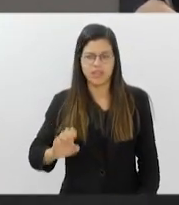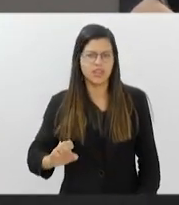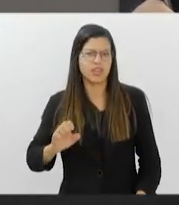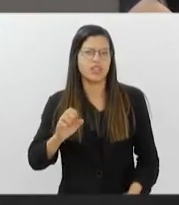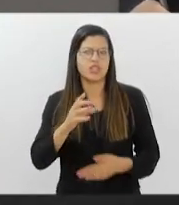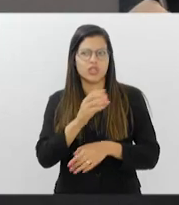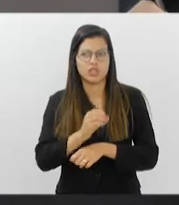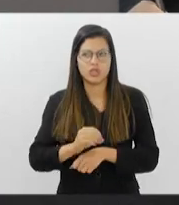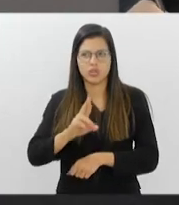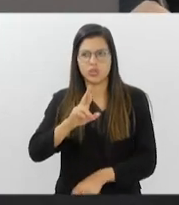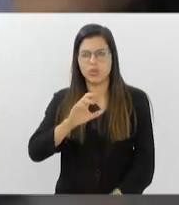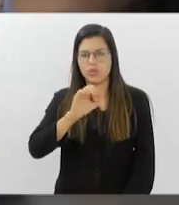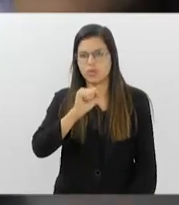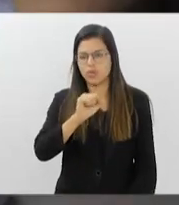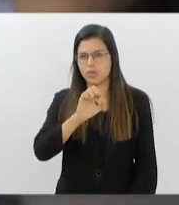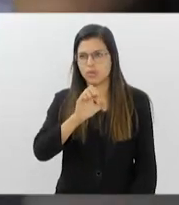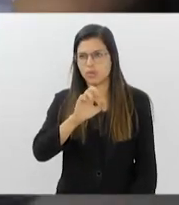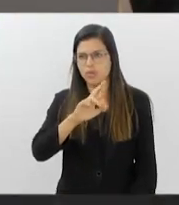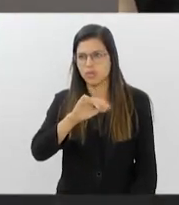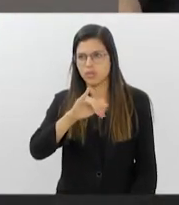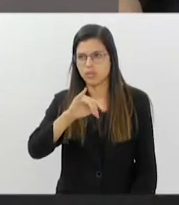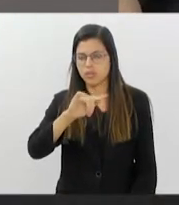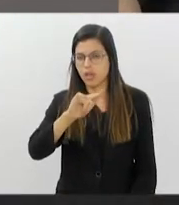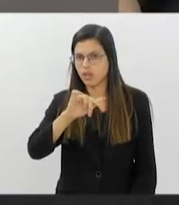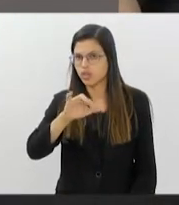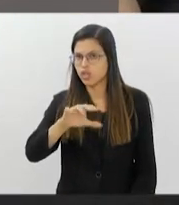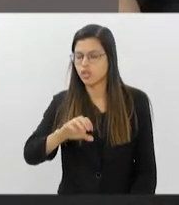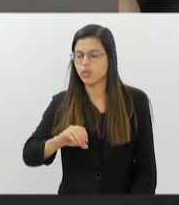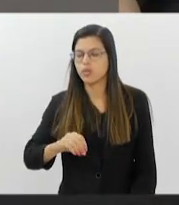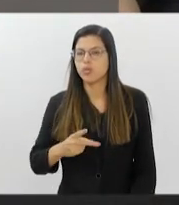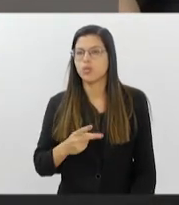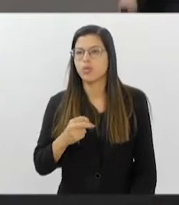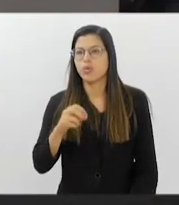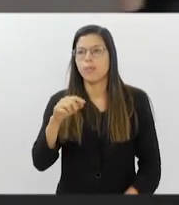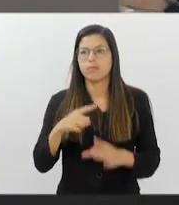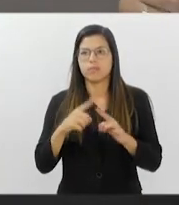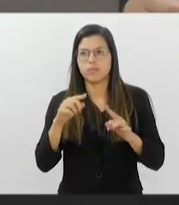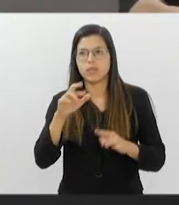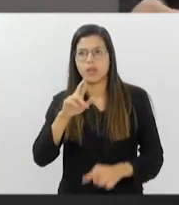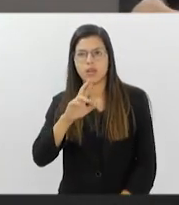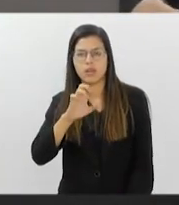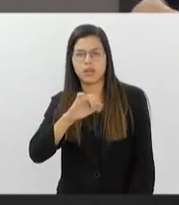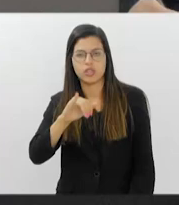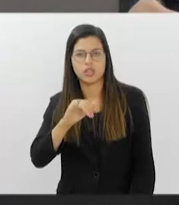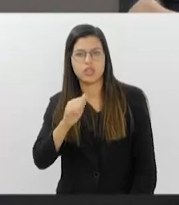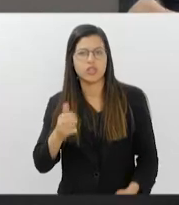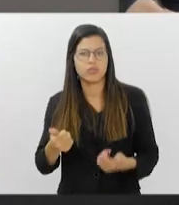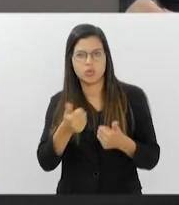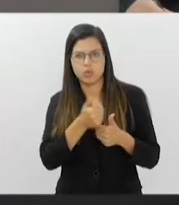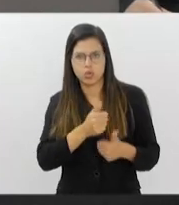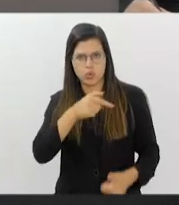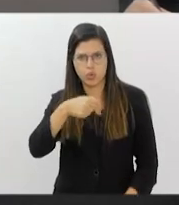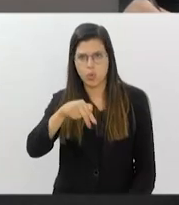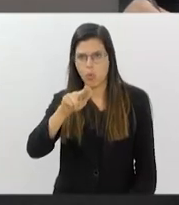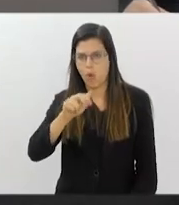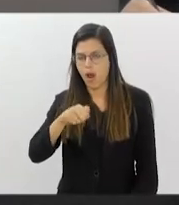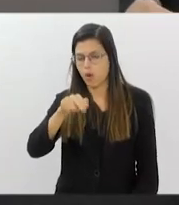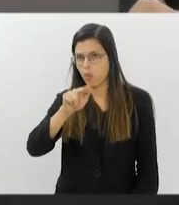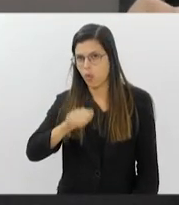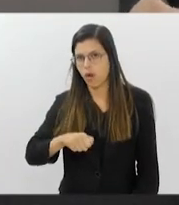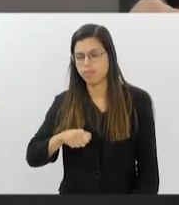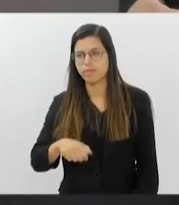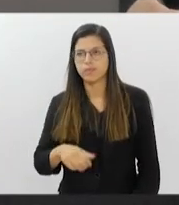são quatro. É isso. Mas a Rejane entra na vaga do Coacó a partir de 1º de janeiro. Isso. Bom,